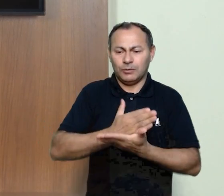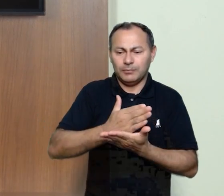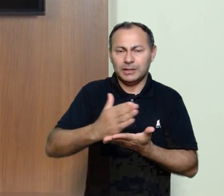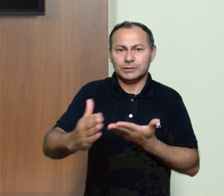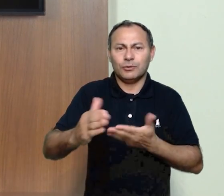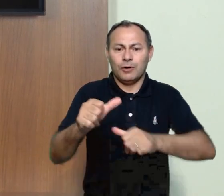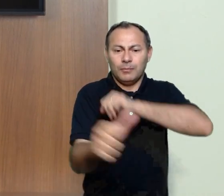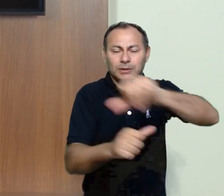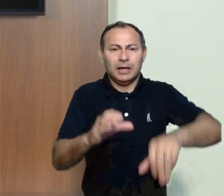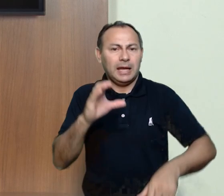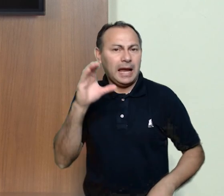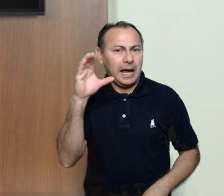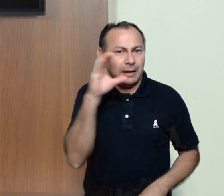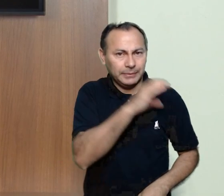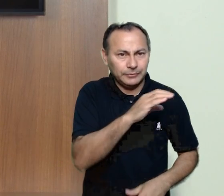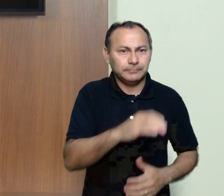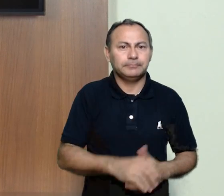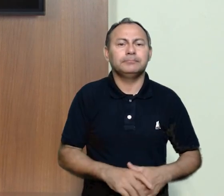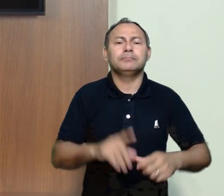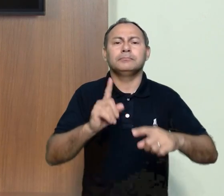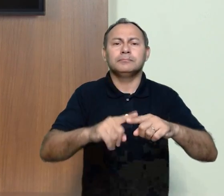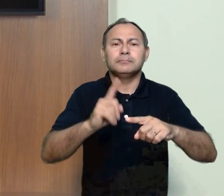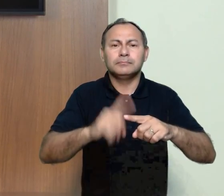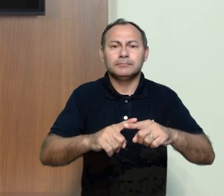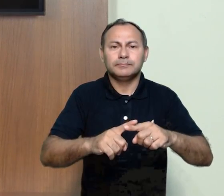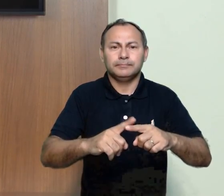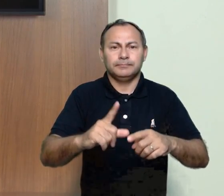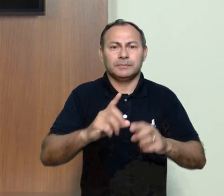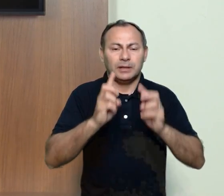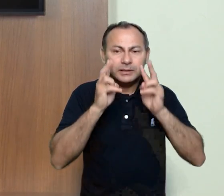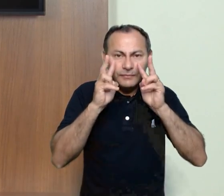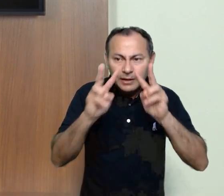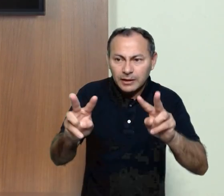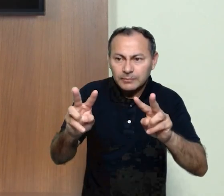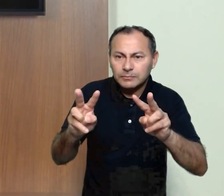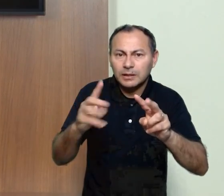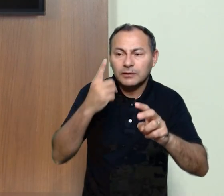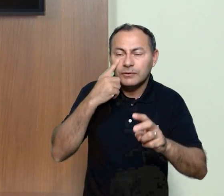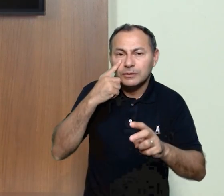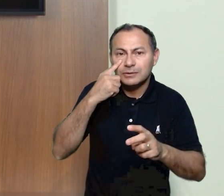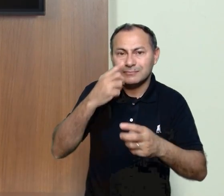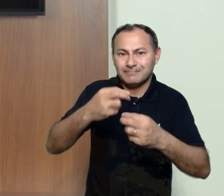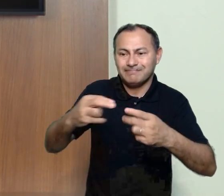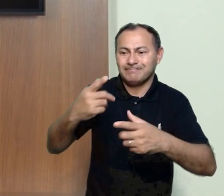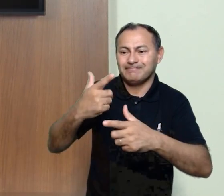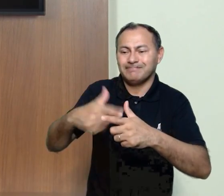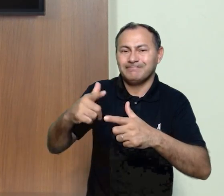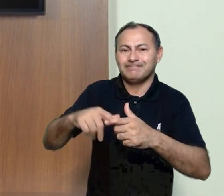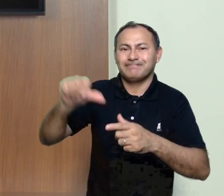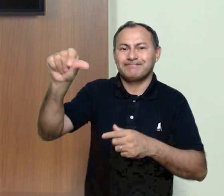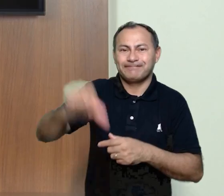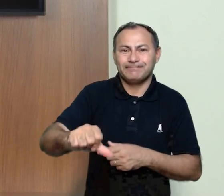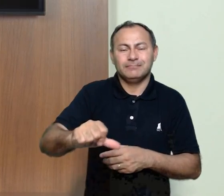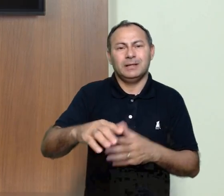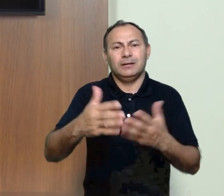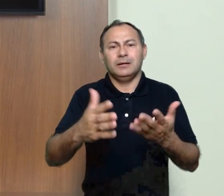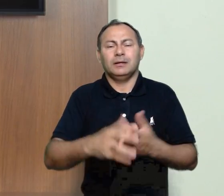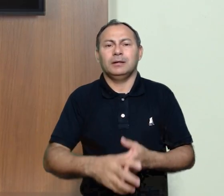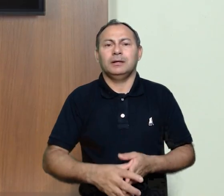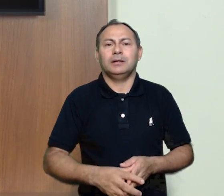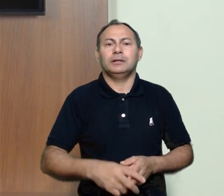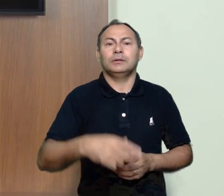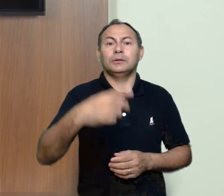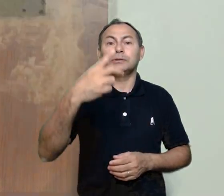bem rapidamente. Porque temos aí as consequências nefastas de pelo menos